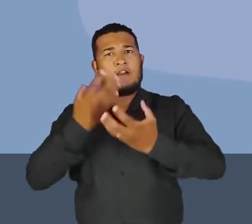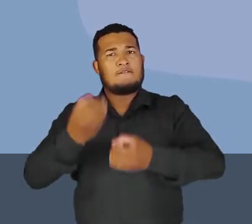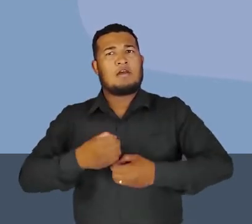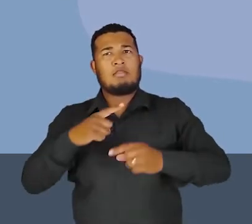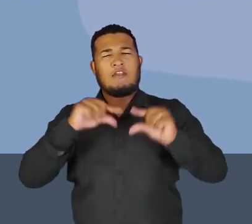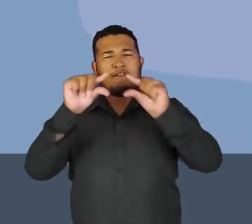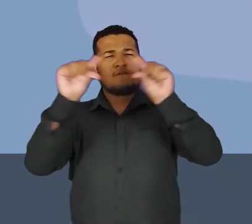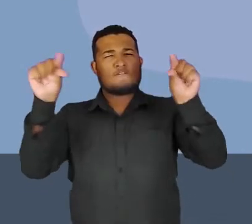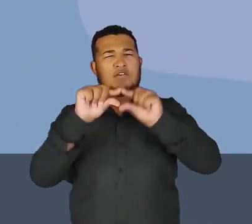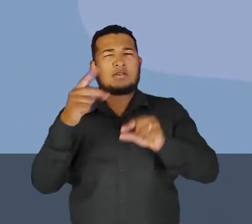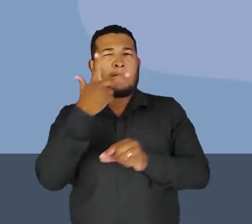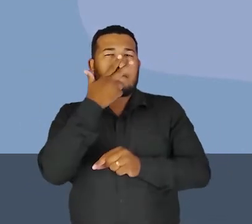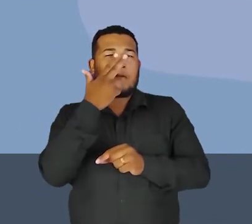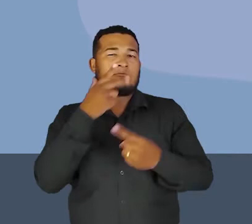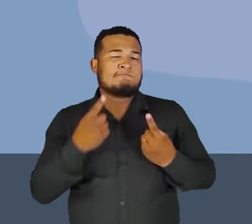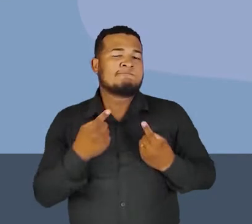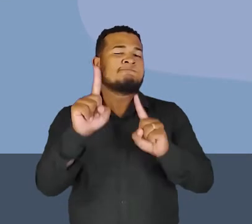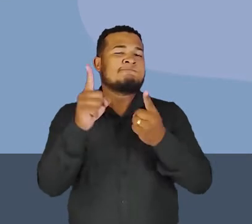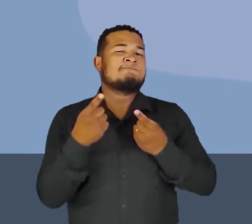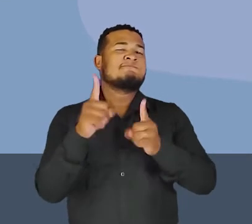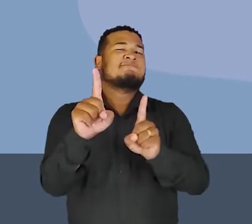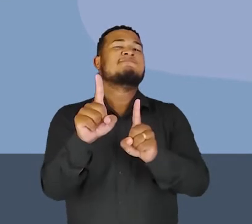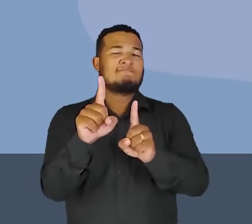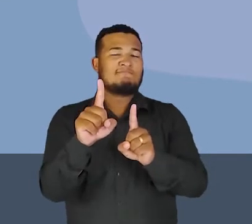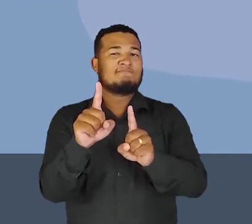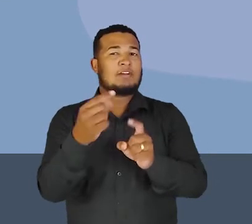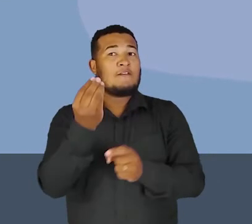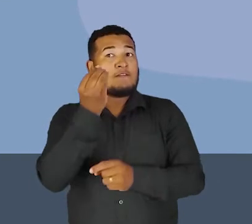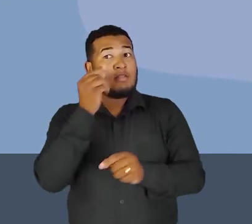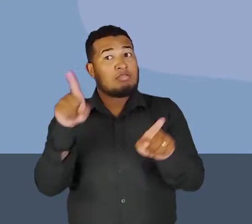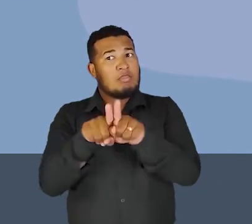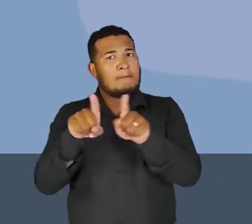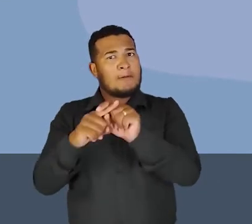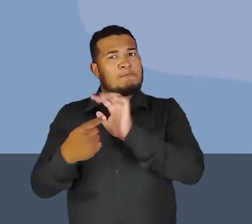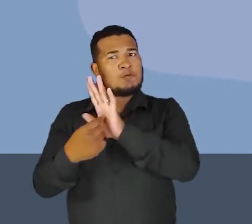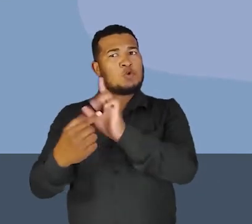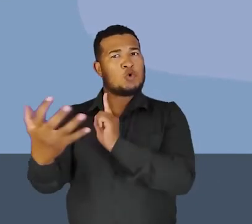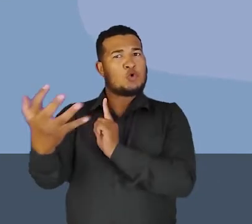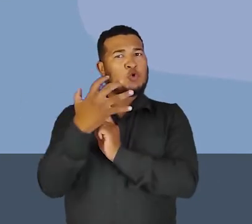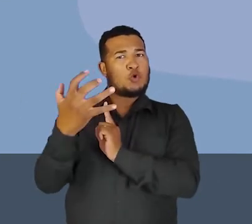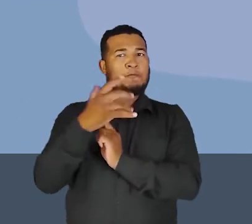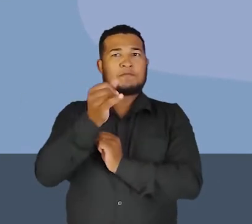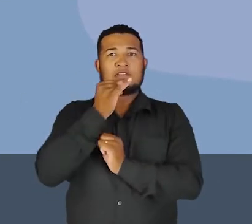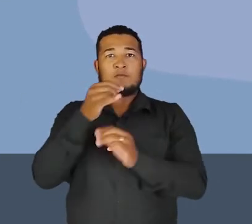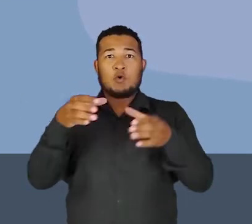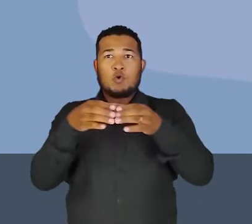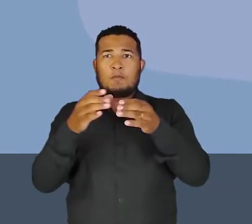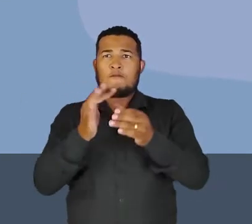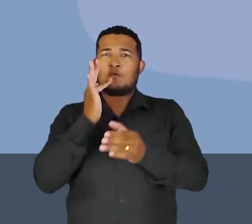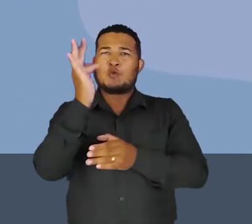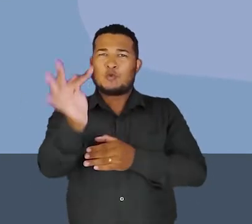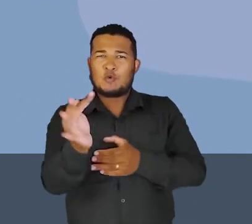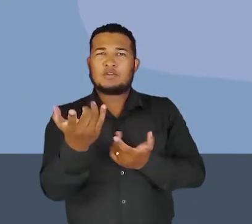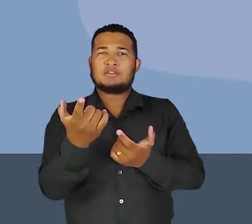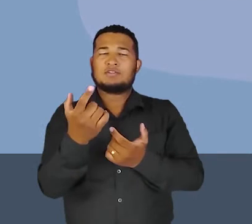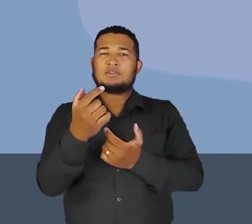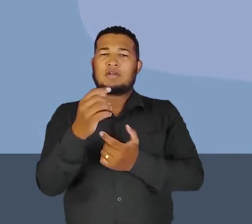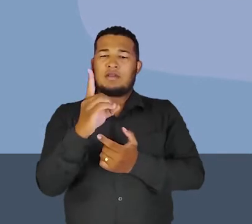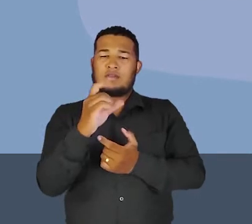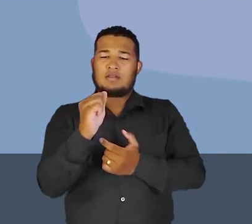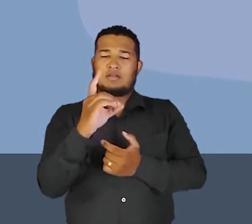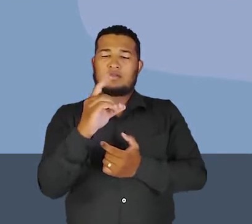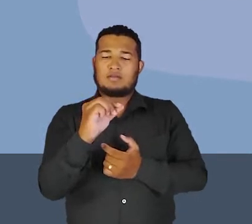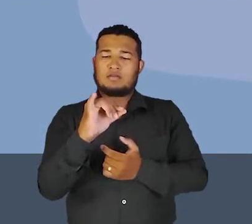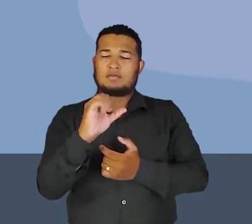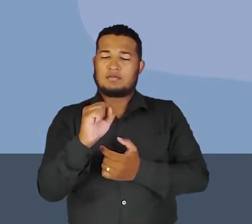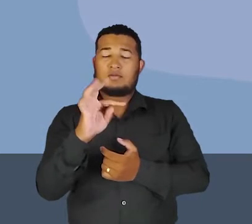muito provocativas, né? E remetem um pouco às suas influências, os futuristas e os dadaístas lá no começo do século XX, né, que